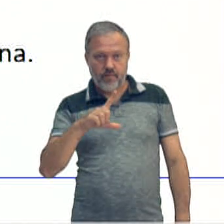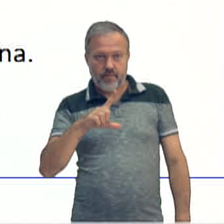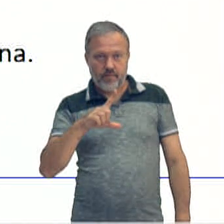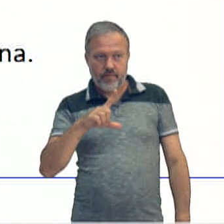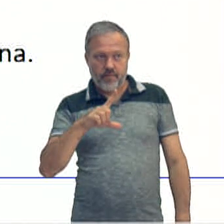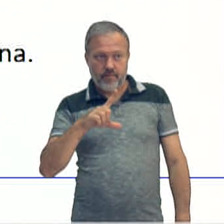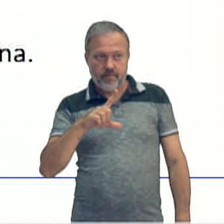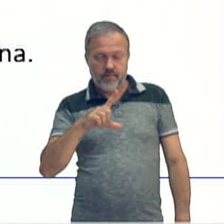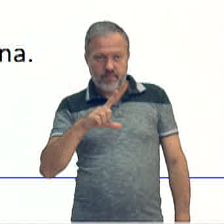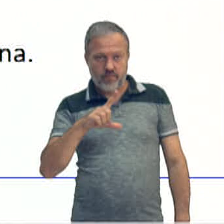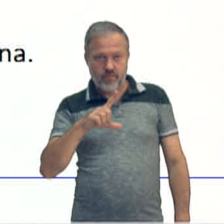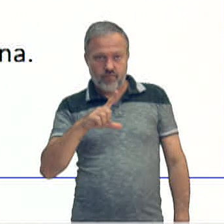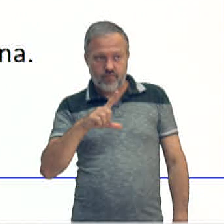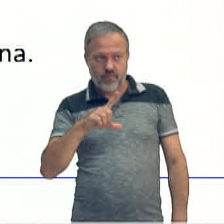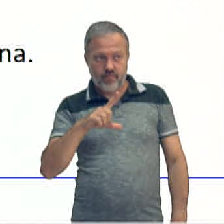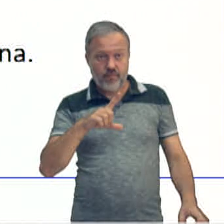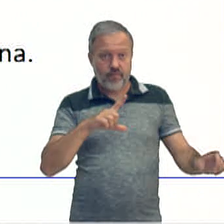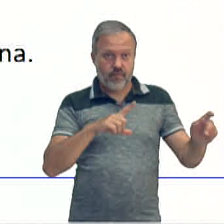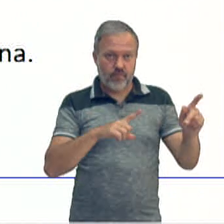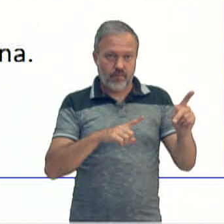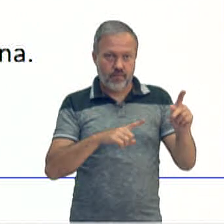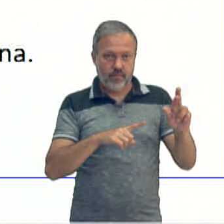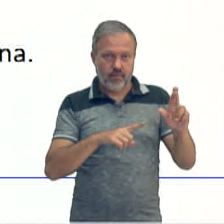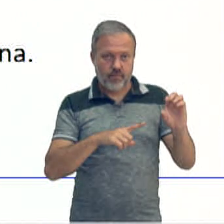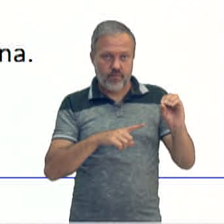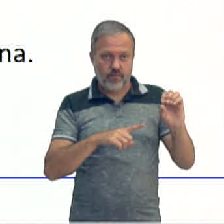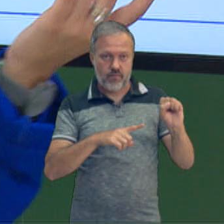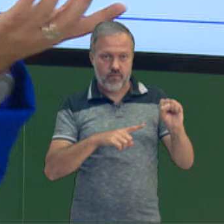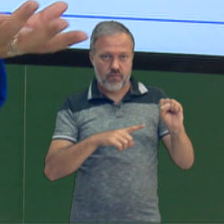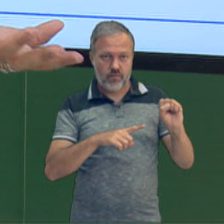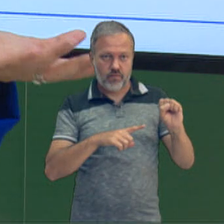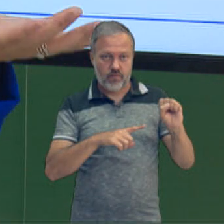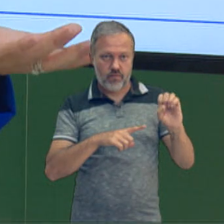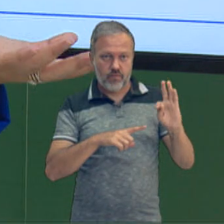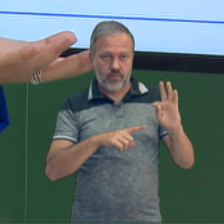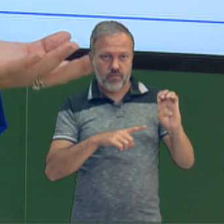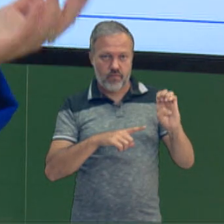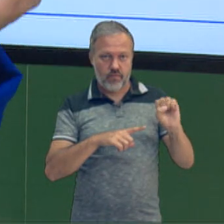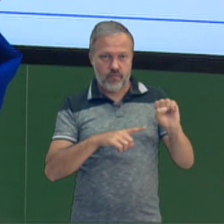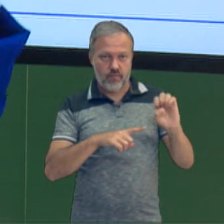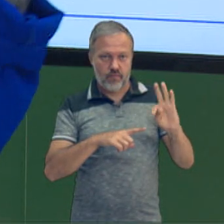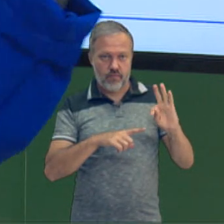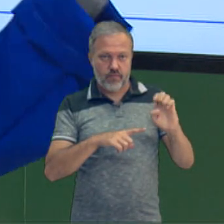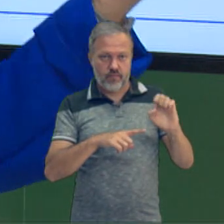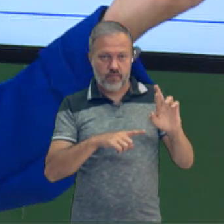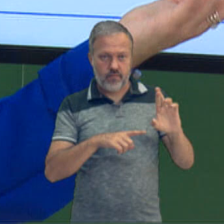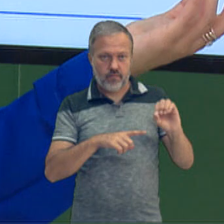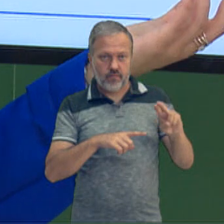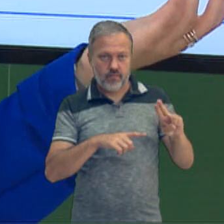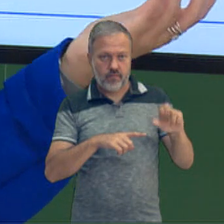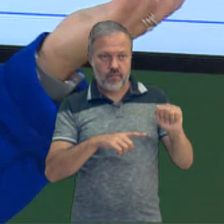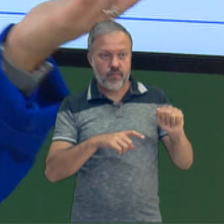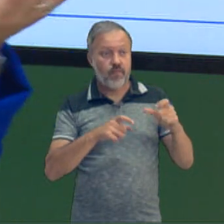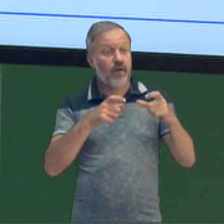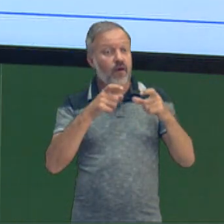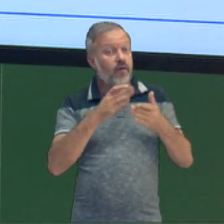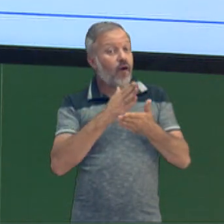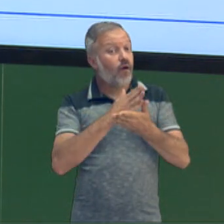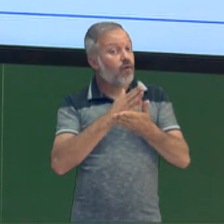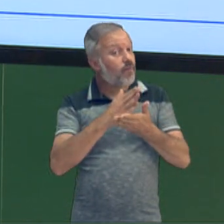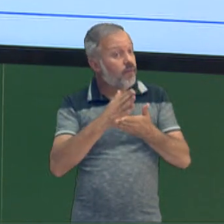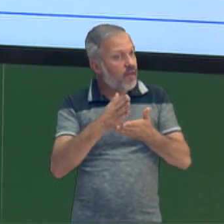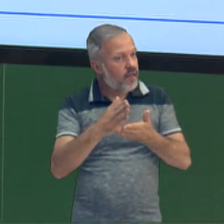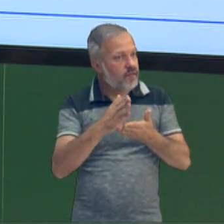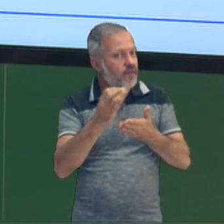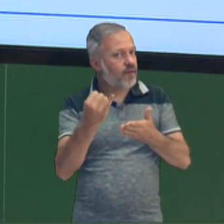testosterona e a progesterona, no caso das meninas também, é sintetizada a partir de um esteroide, né? A partir do colesterol. Então o